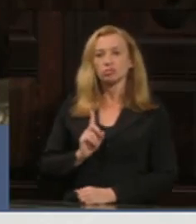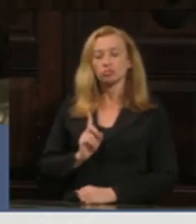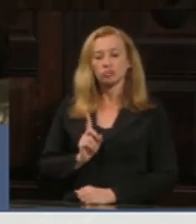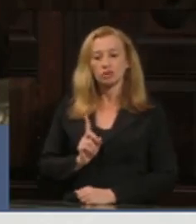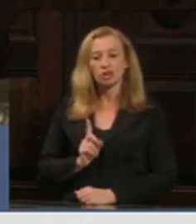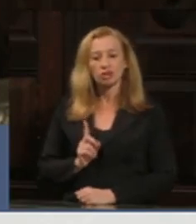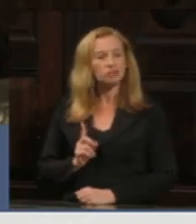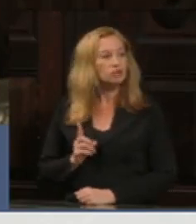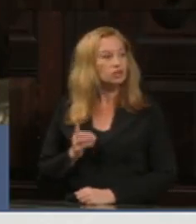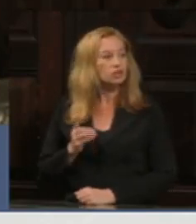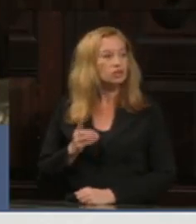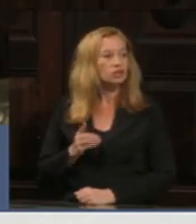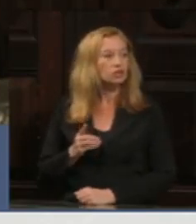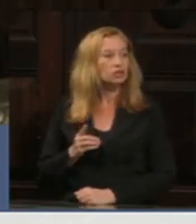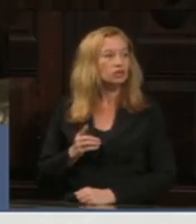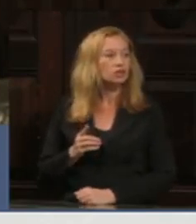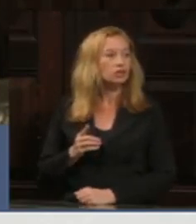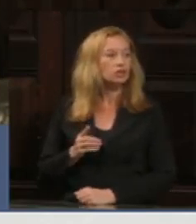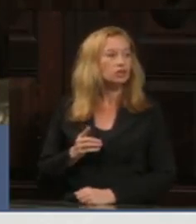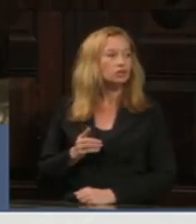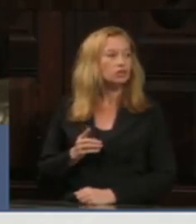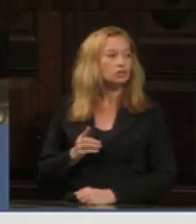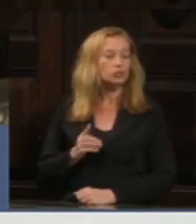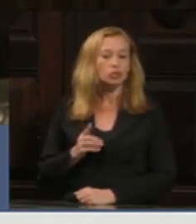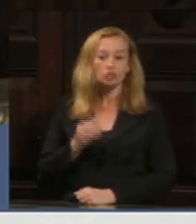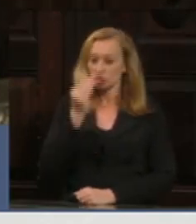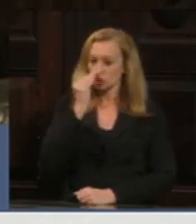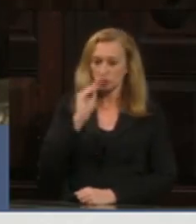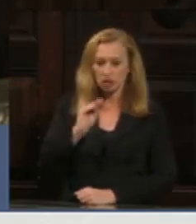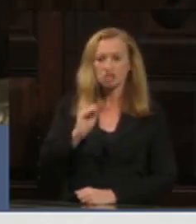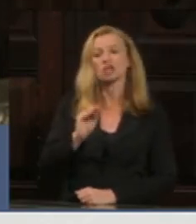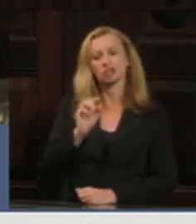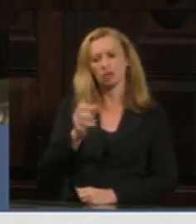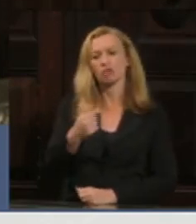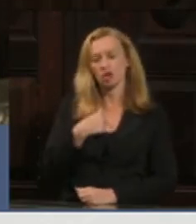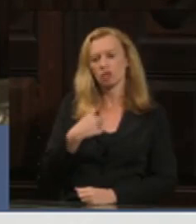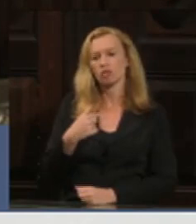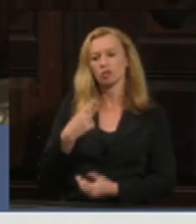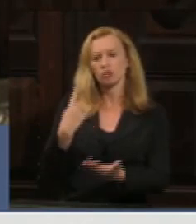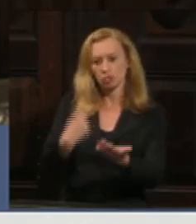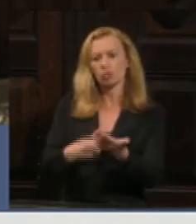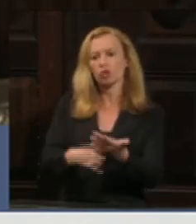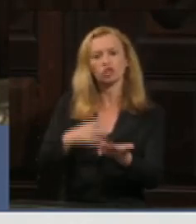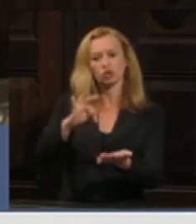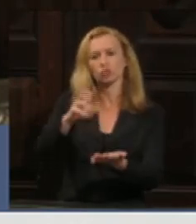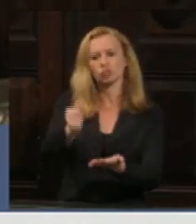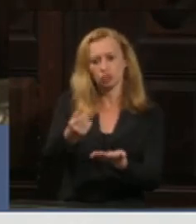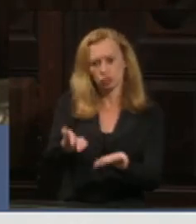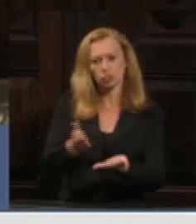alguma discordando de Vossa Excelência, estou até concordando. Tanto é que eu digo que